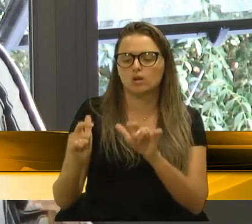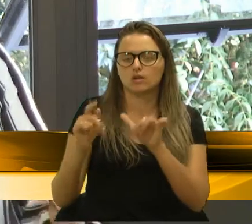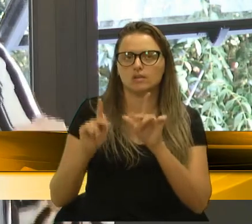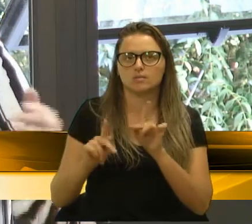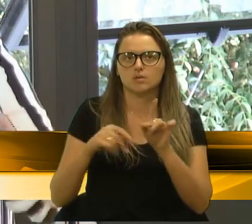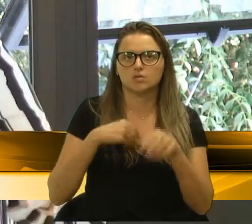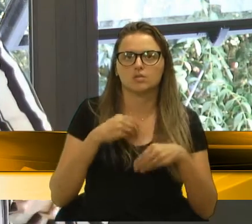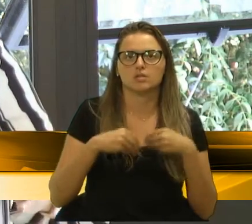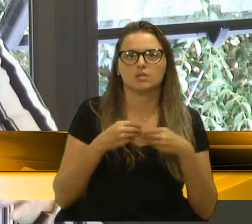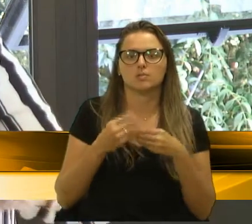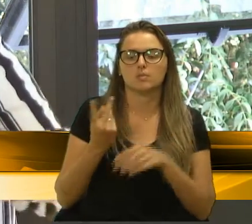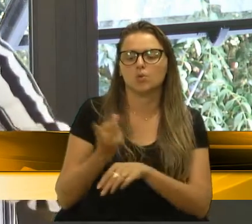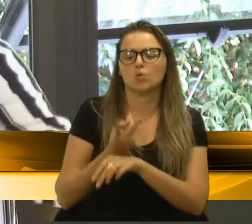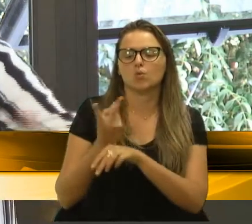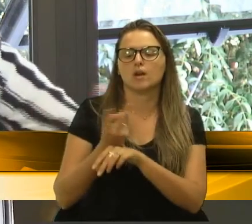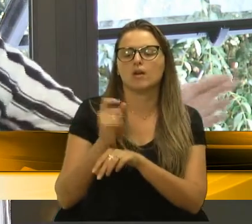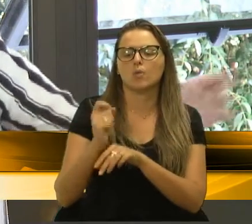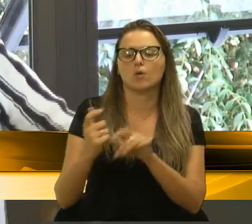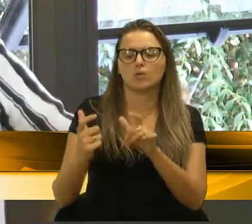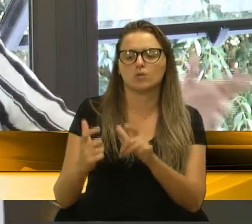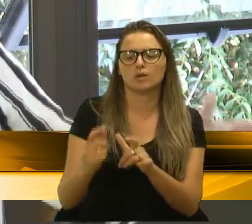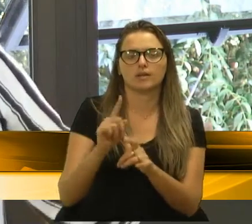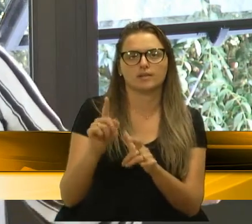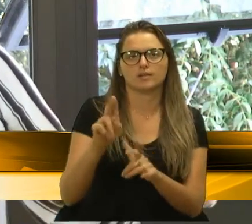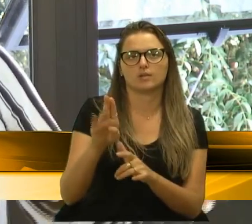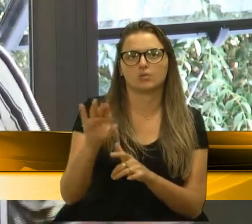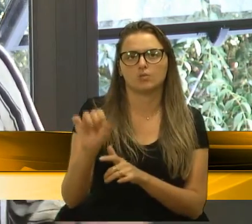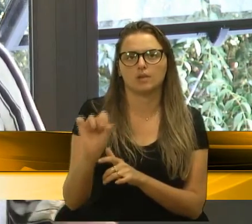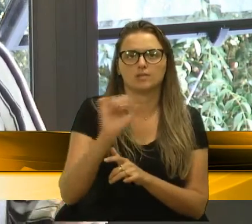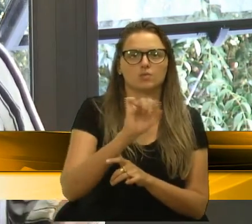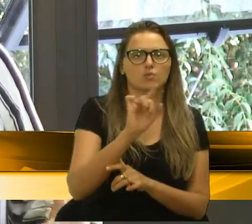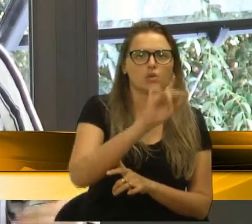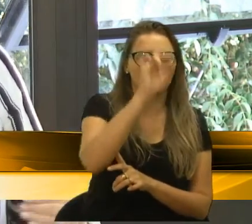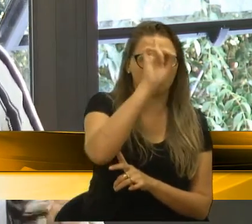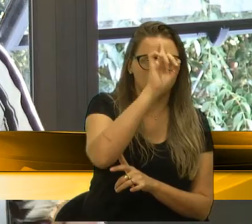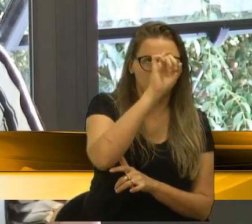sintomas procurem, que não seja as UBS e os hospitais.